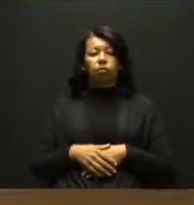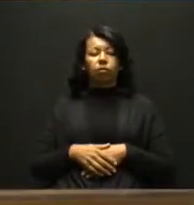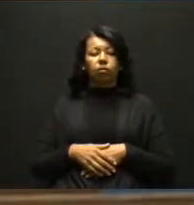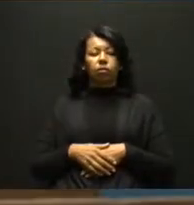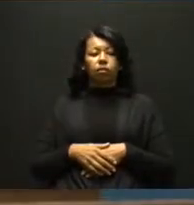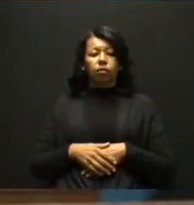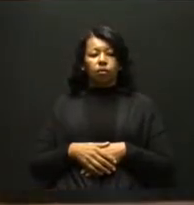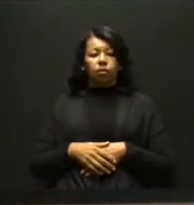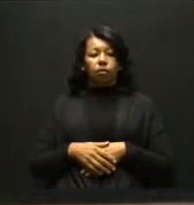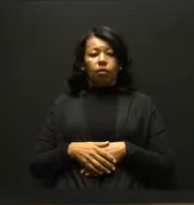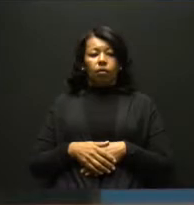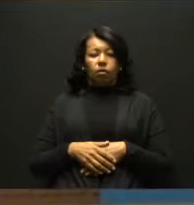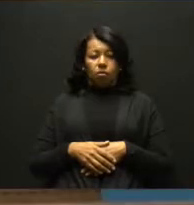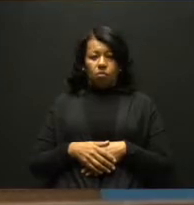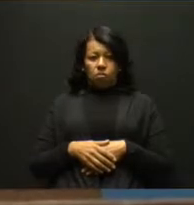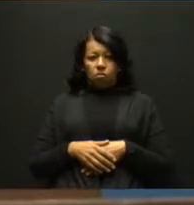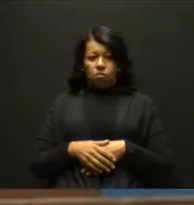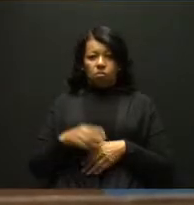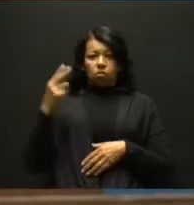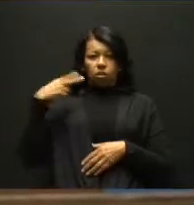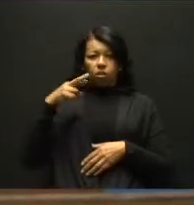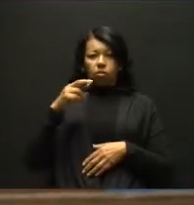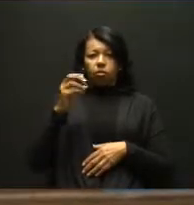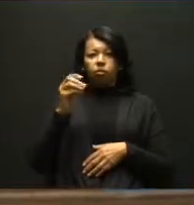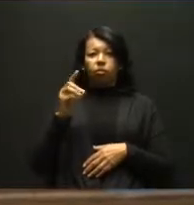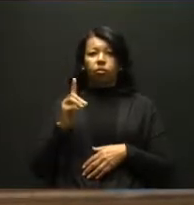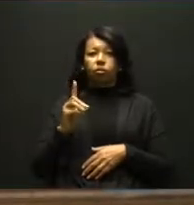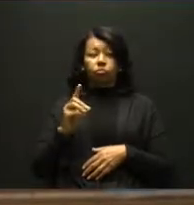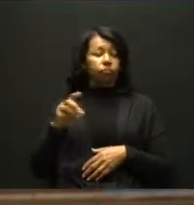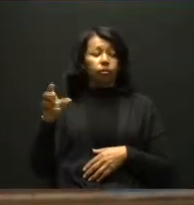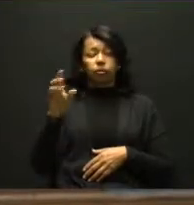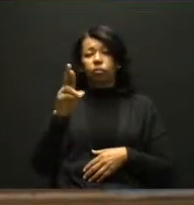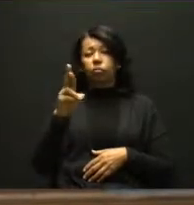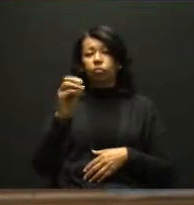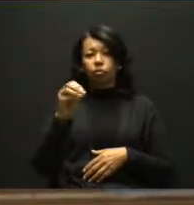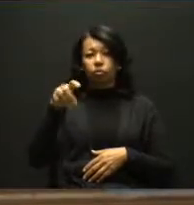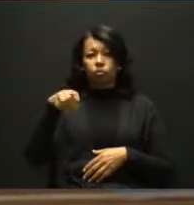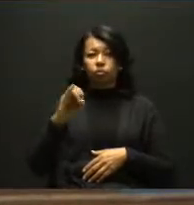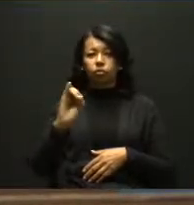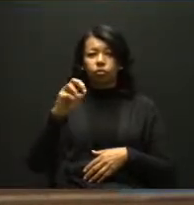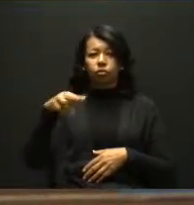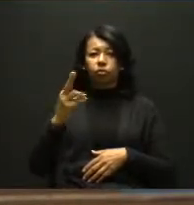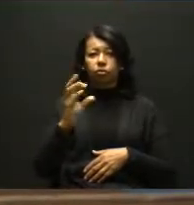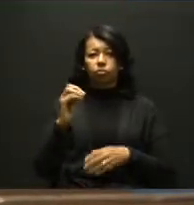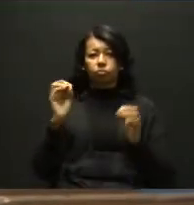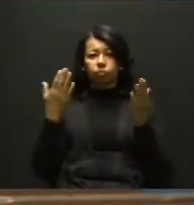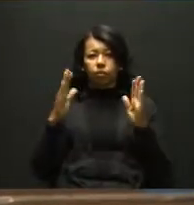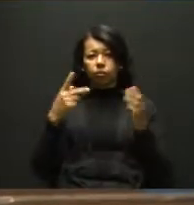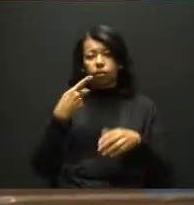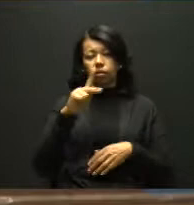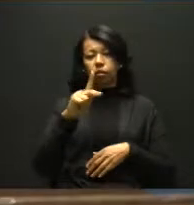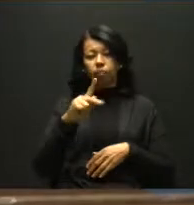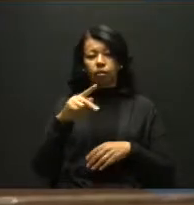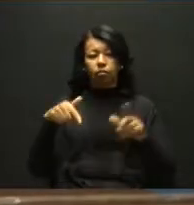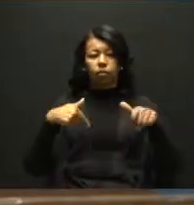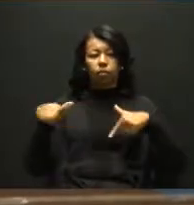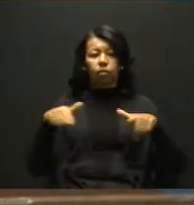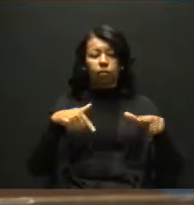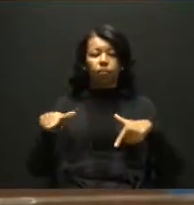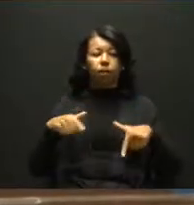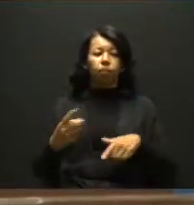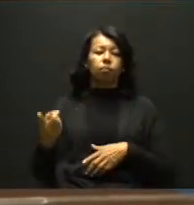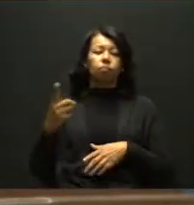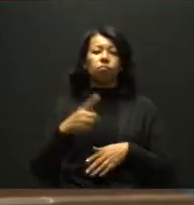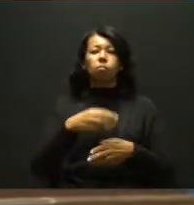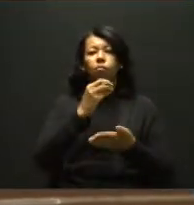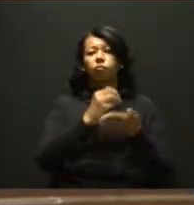desde já quero parabenizar por esse requerimento dizer que esse pedido de informações e eu fiz um ofício